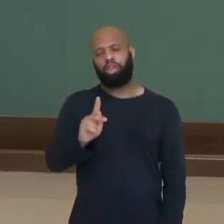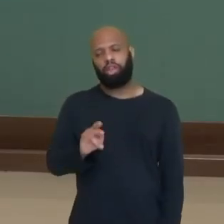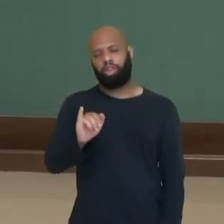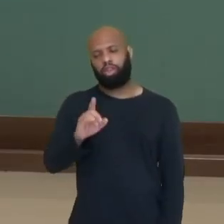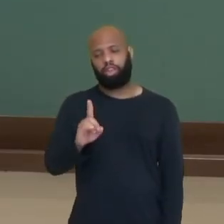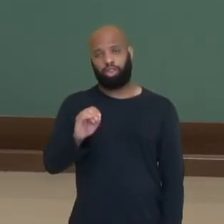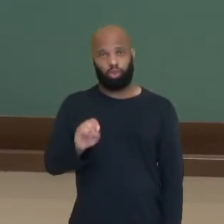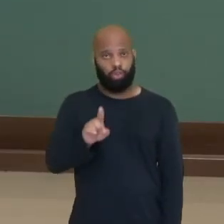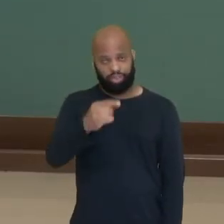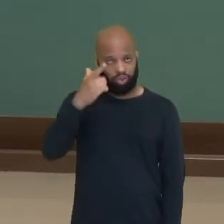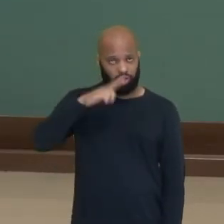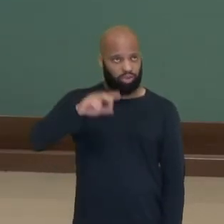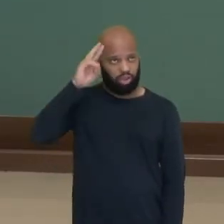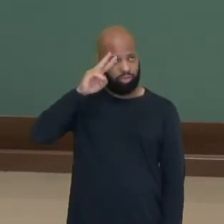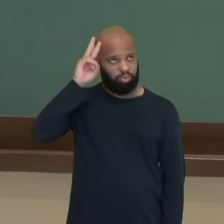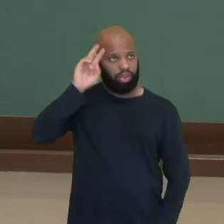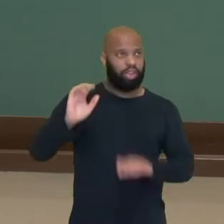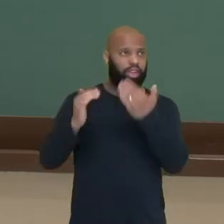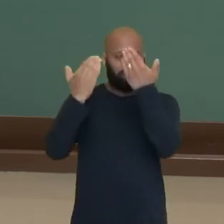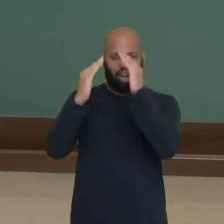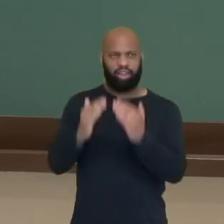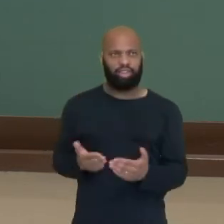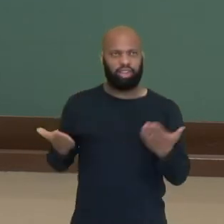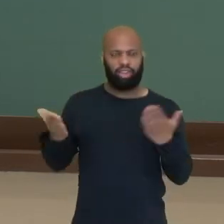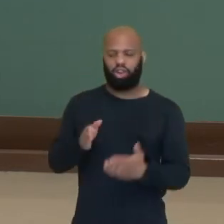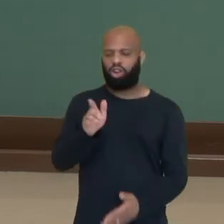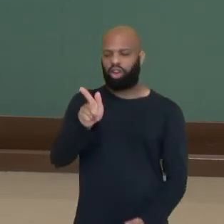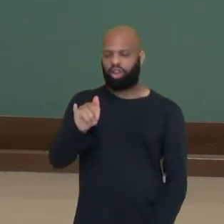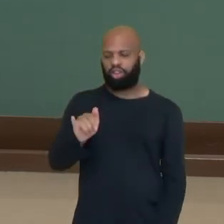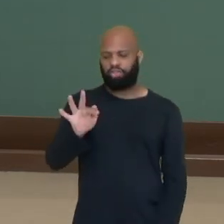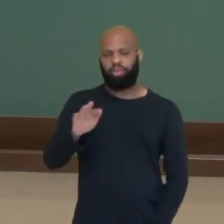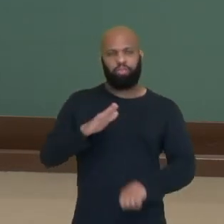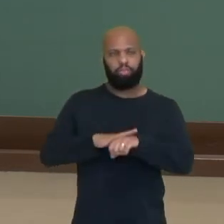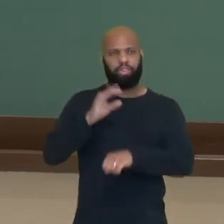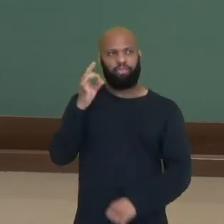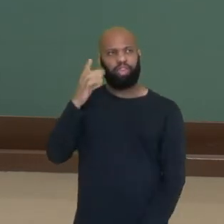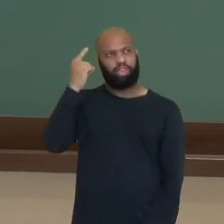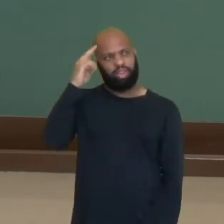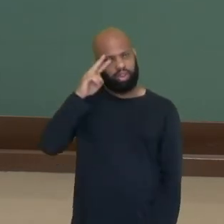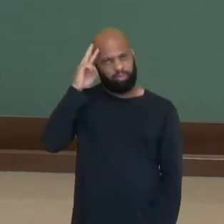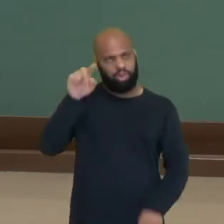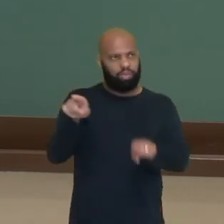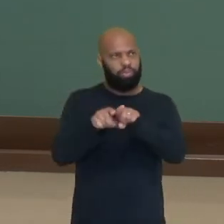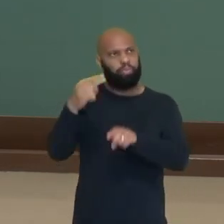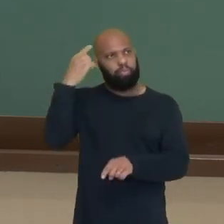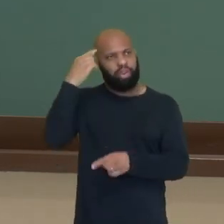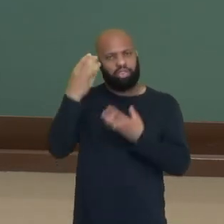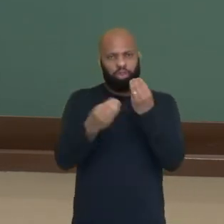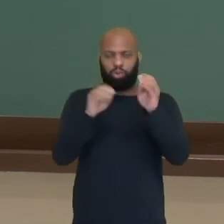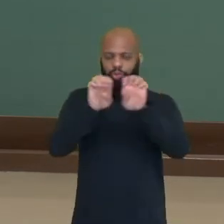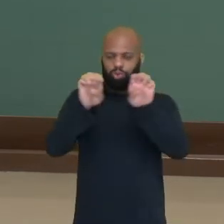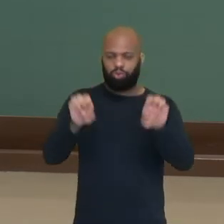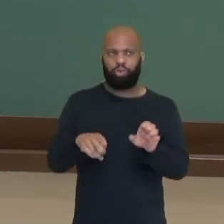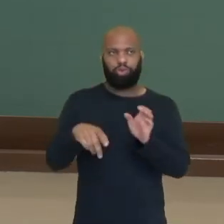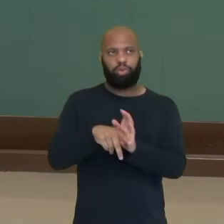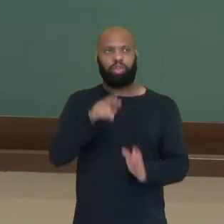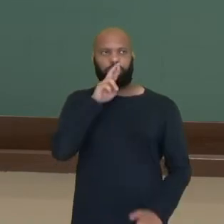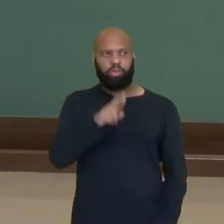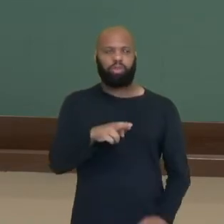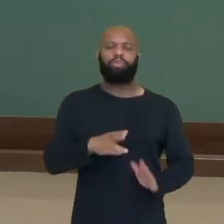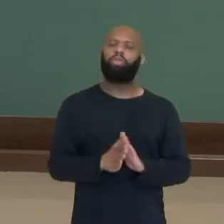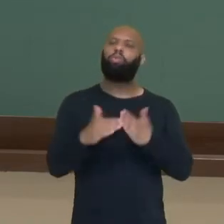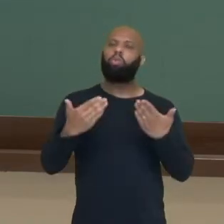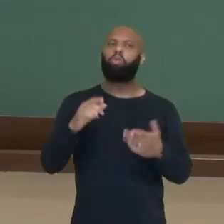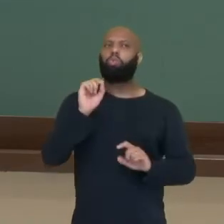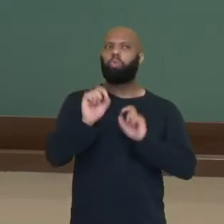lembrar? Analisando o gifzinho, ficou mais fácil de relembrar? Pensar em como estruturar essa resposta?